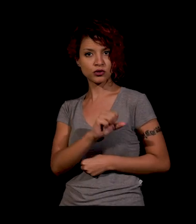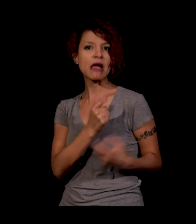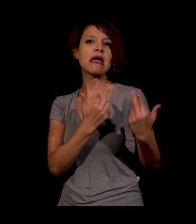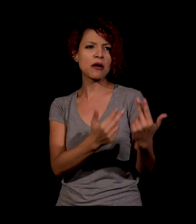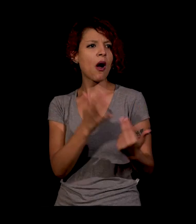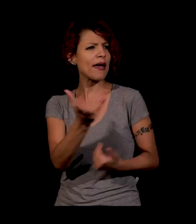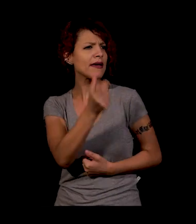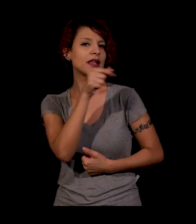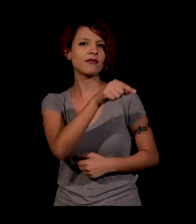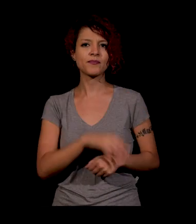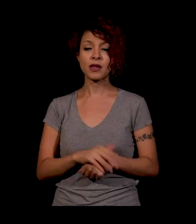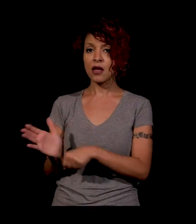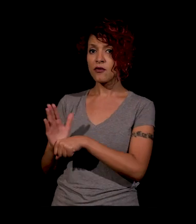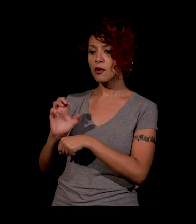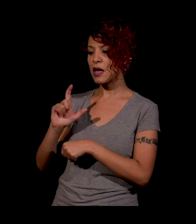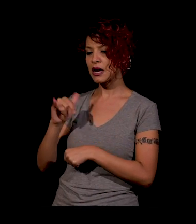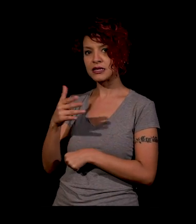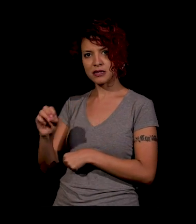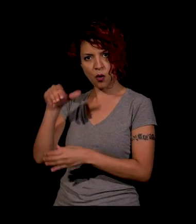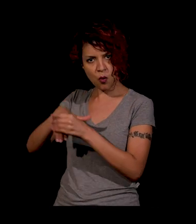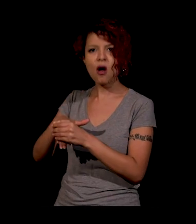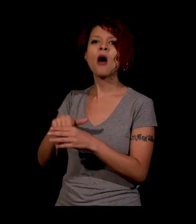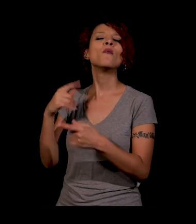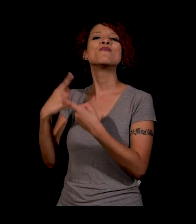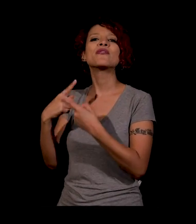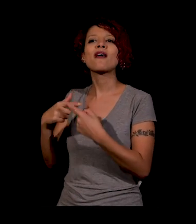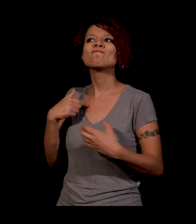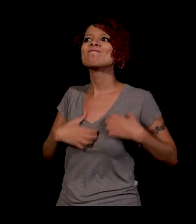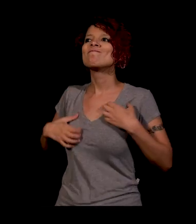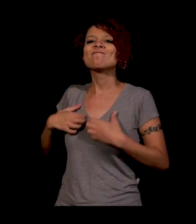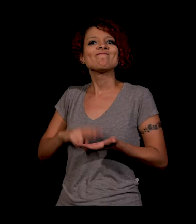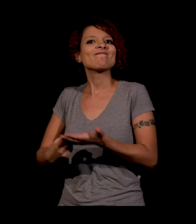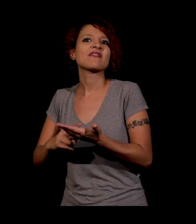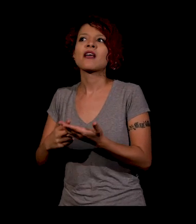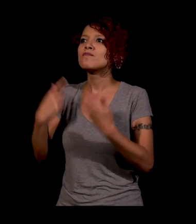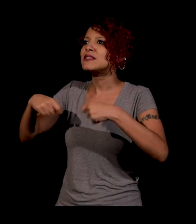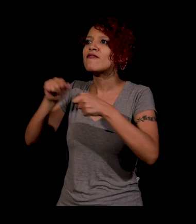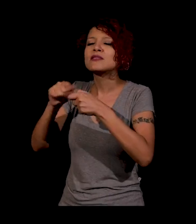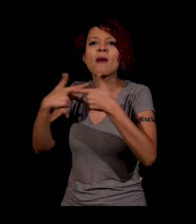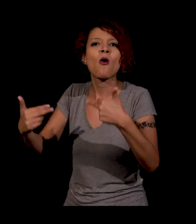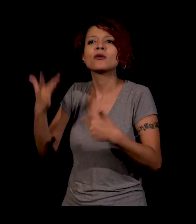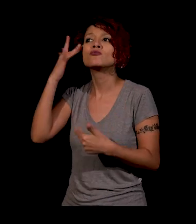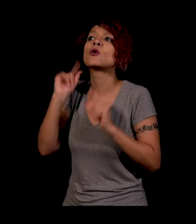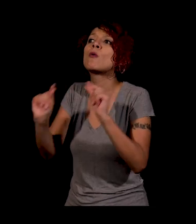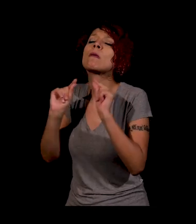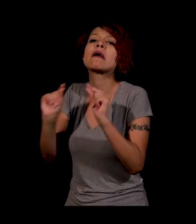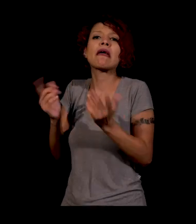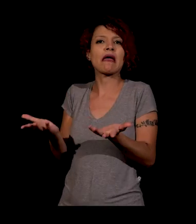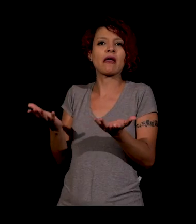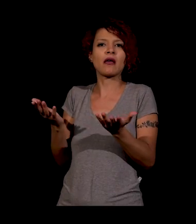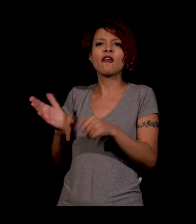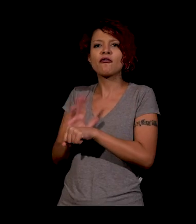E a eleição foi porque eu não tava conseguindo dormir. E eu falei, eu preciso fazer uma coisa aqui com essa parada. Não sei o quê. Eu não sei nem exatamente o que é o meu filme em